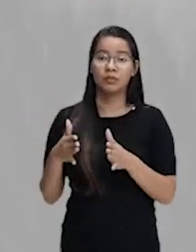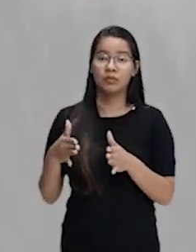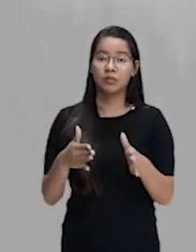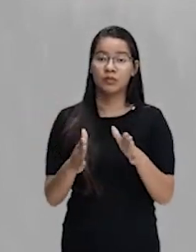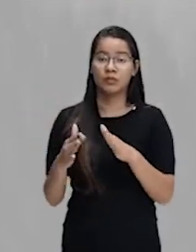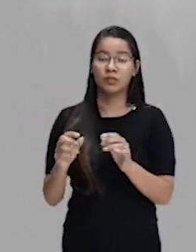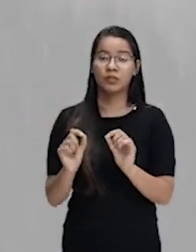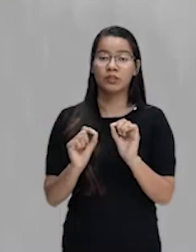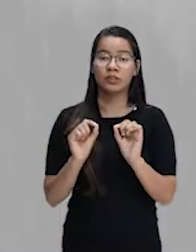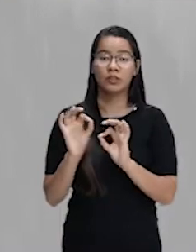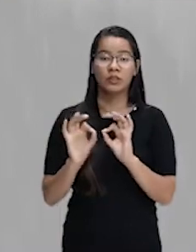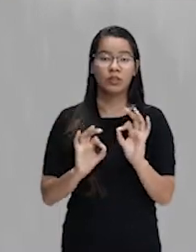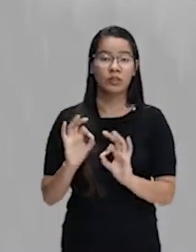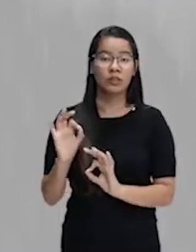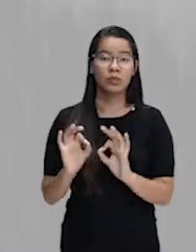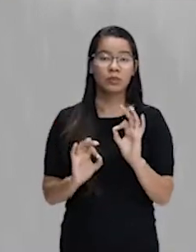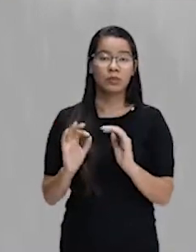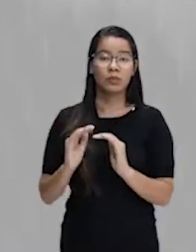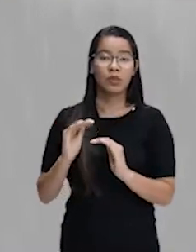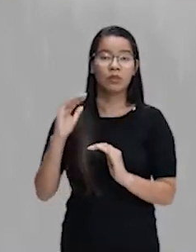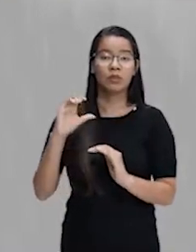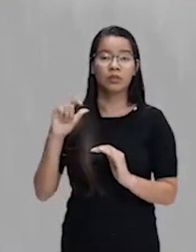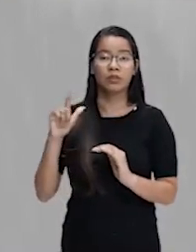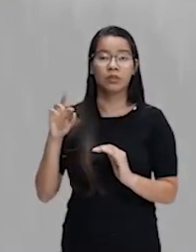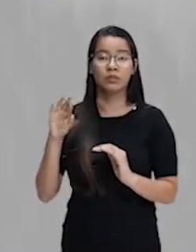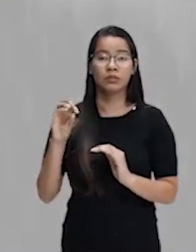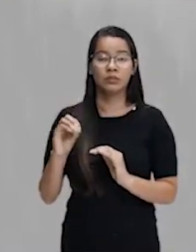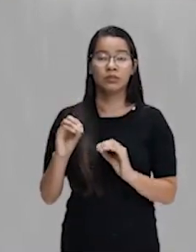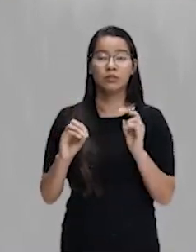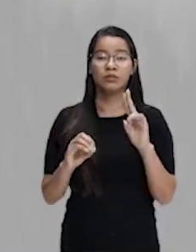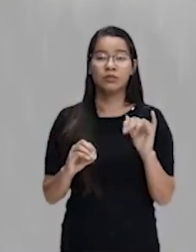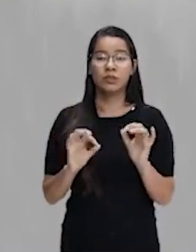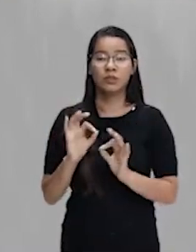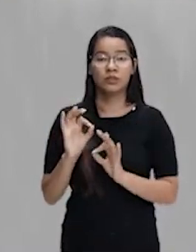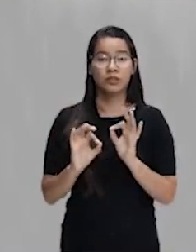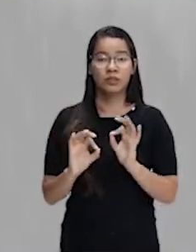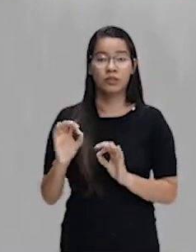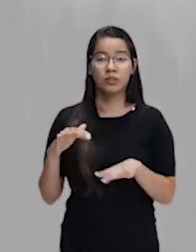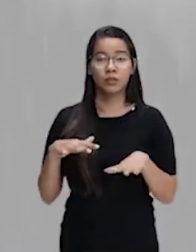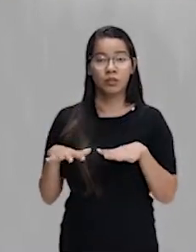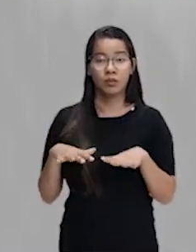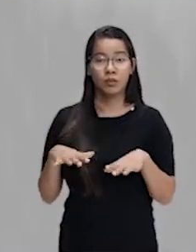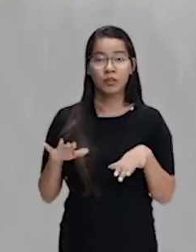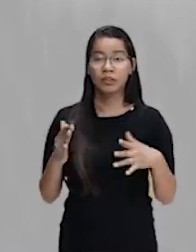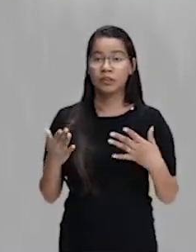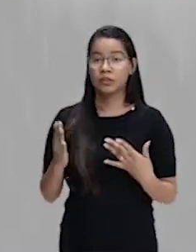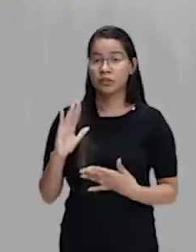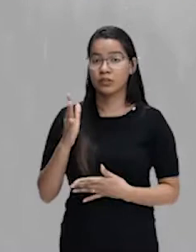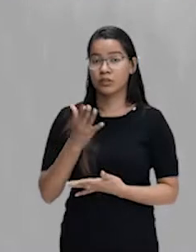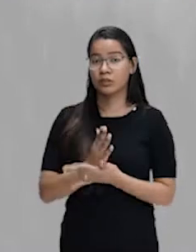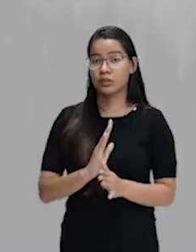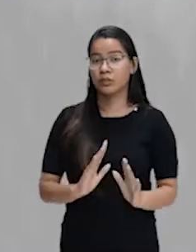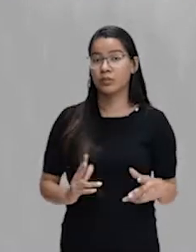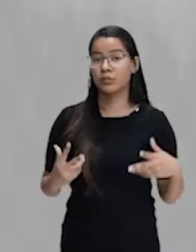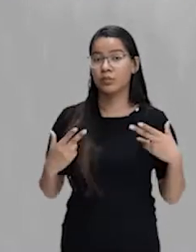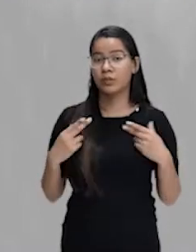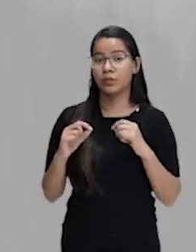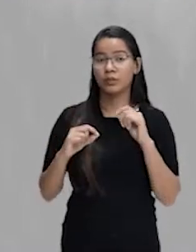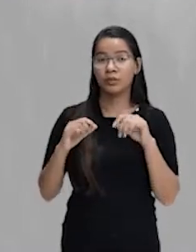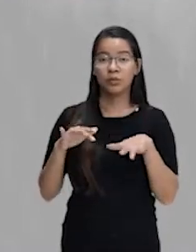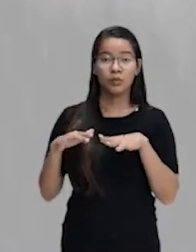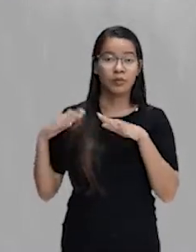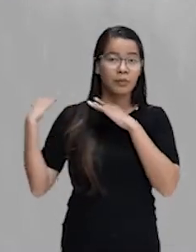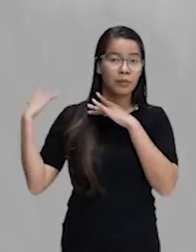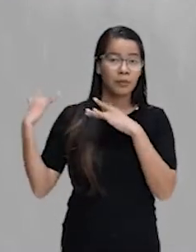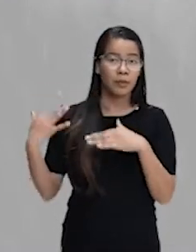pelo alto clero. O alto clero é que vai organizar esse movimento. E que no final, por mais que o movimento cruzadista ele